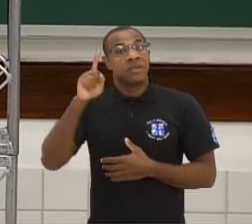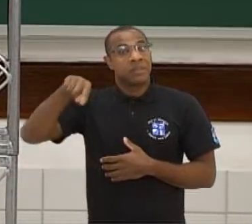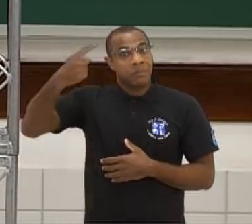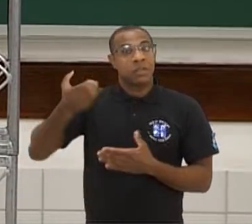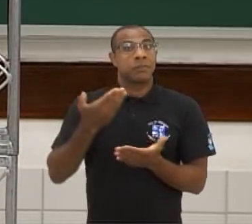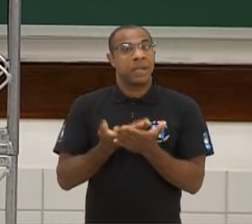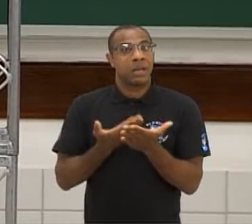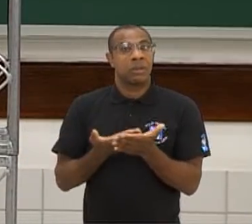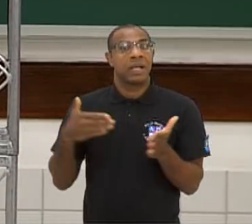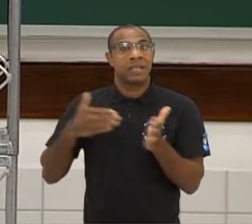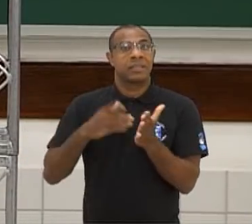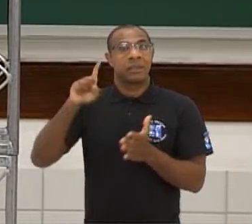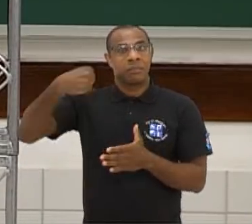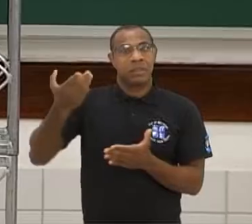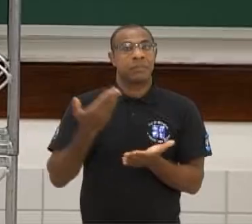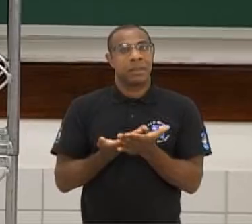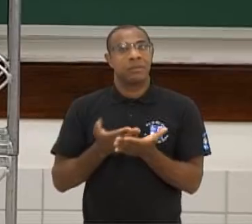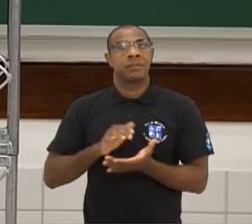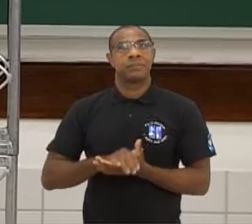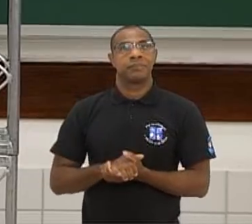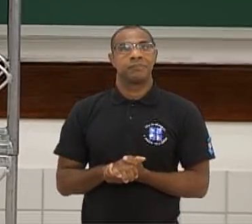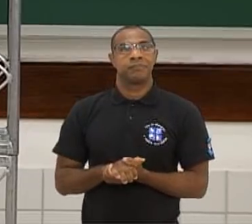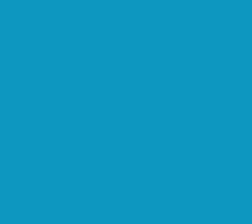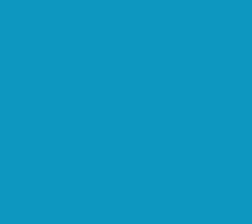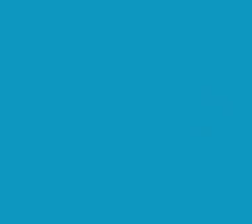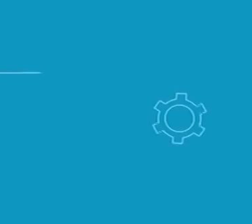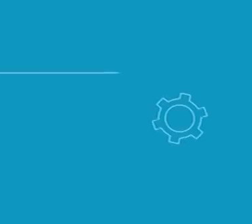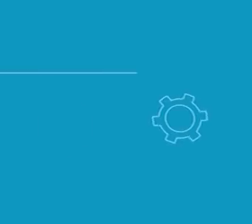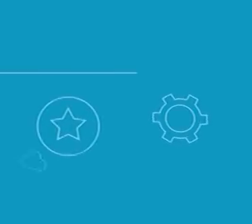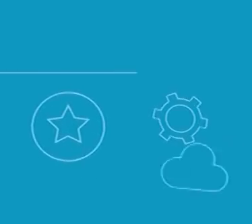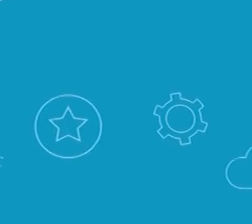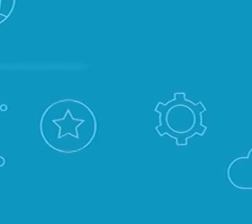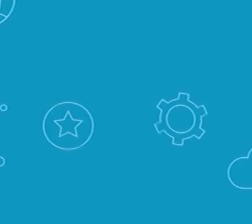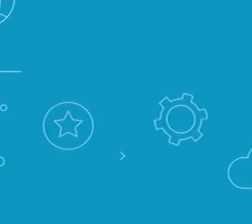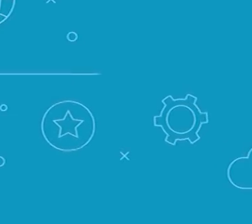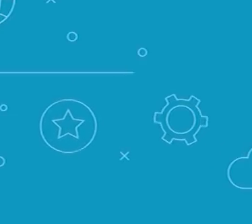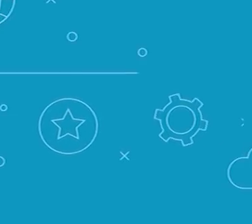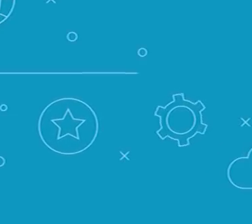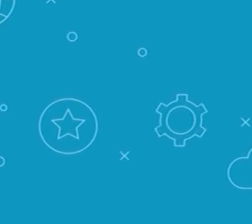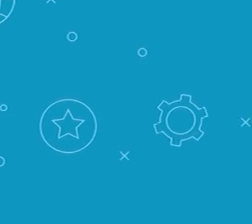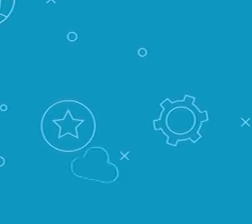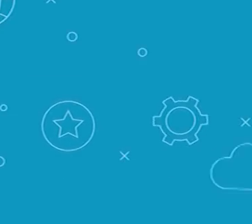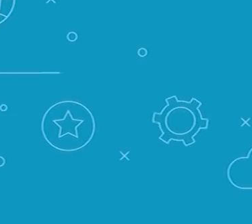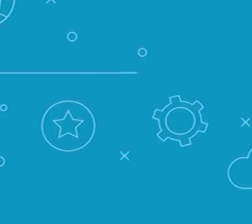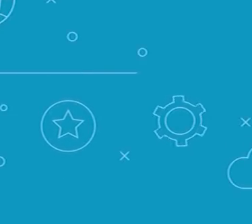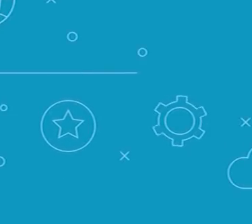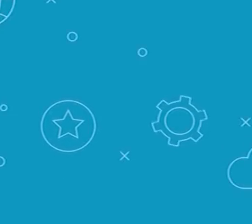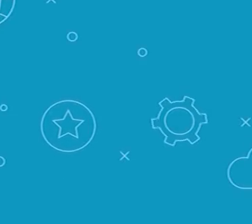próxima. Até mais!